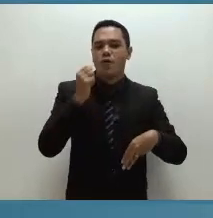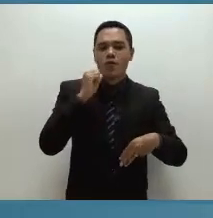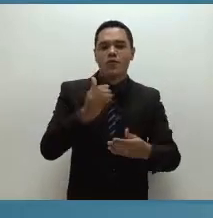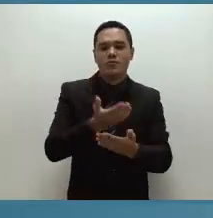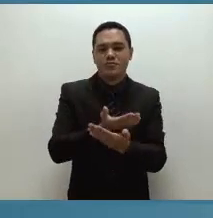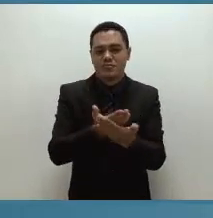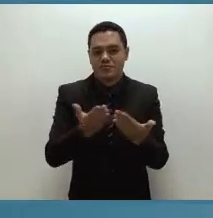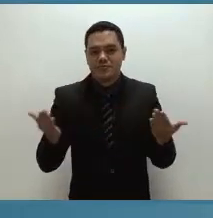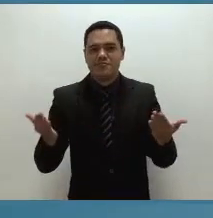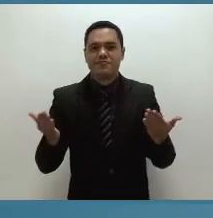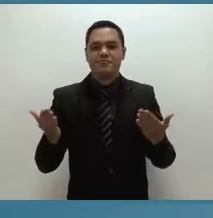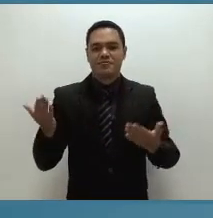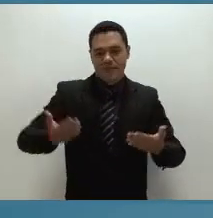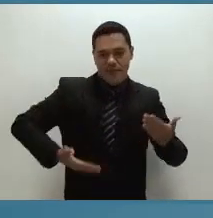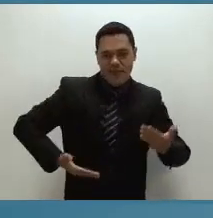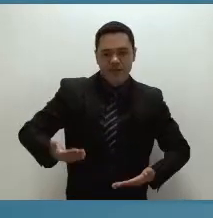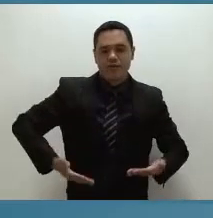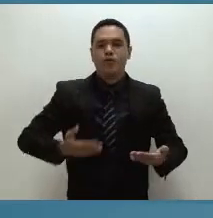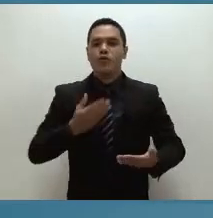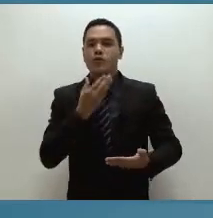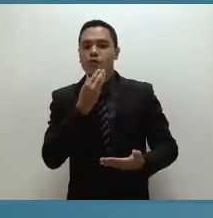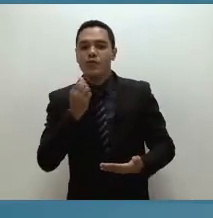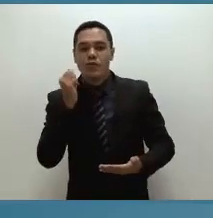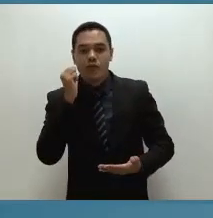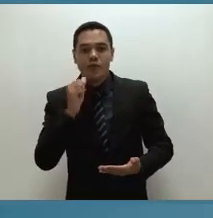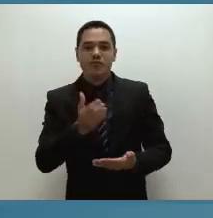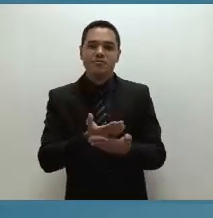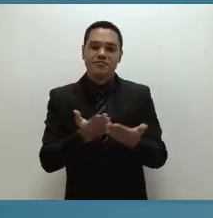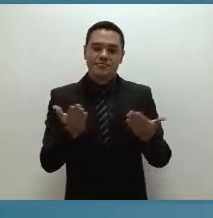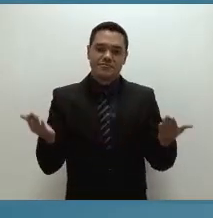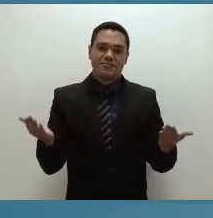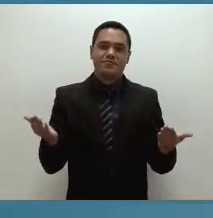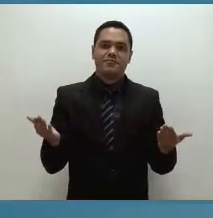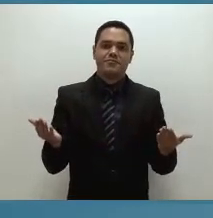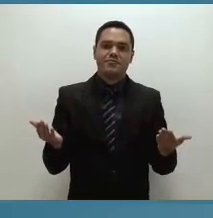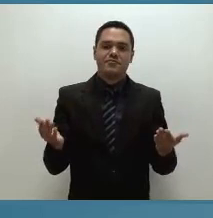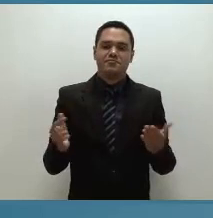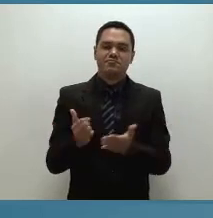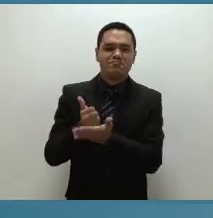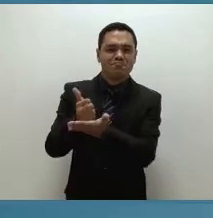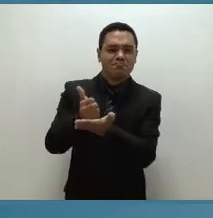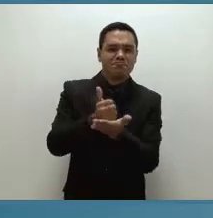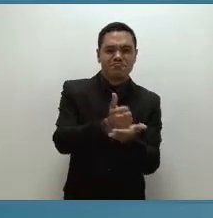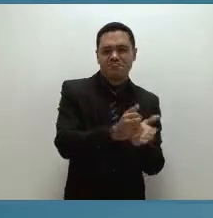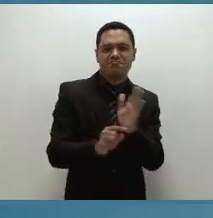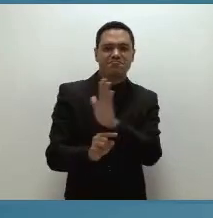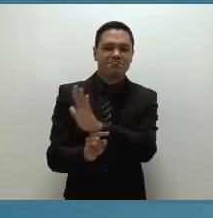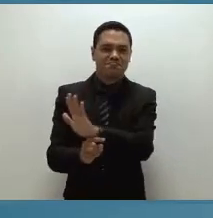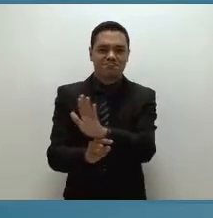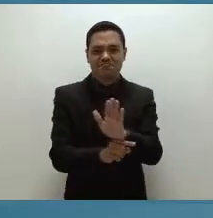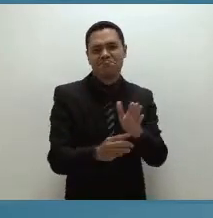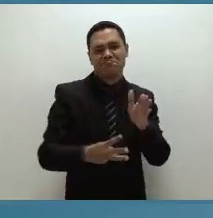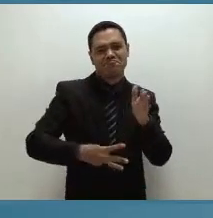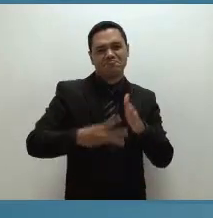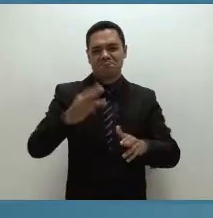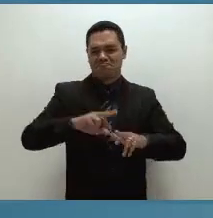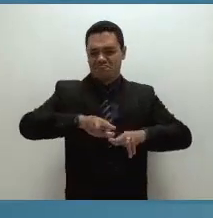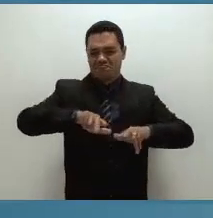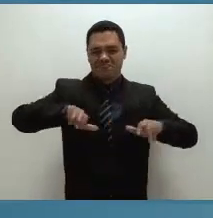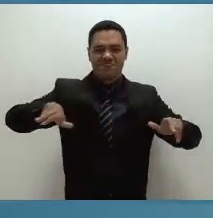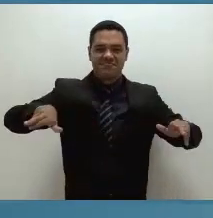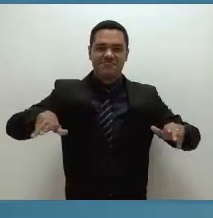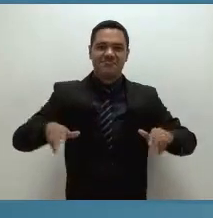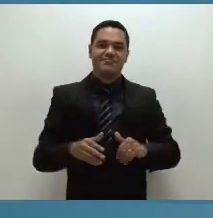a todos os servidores e servidoras, colaboradores, colaboradoras, terceirizados,